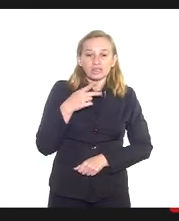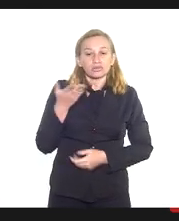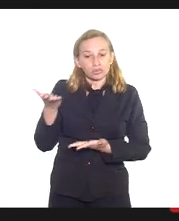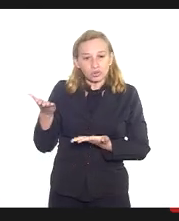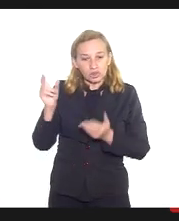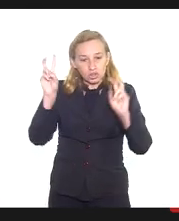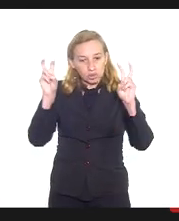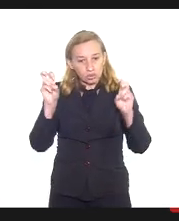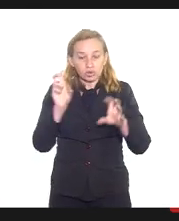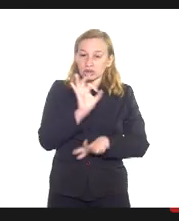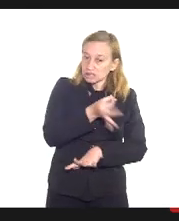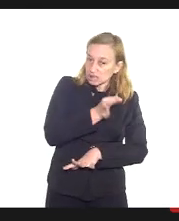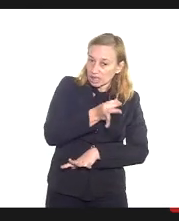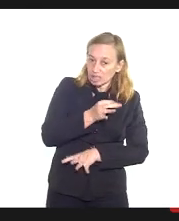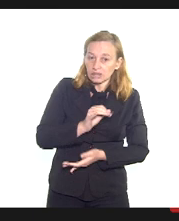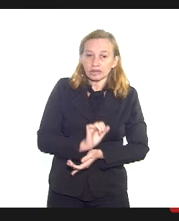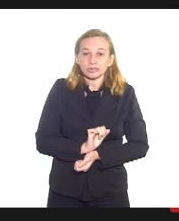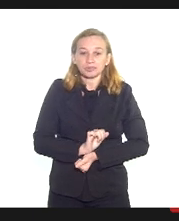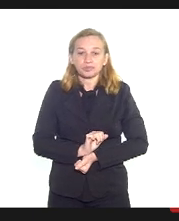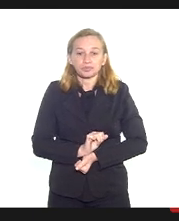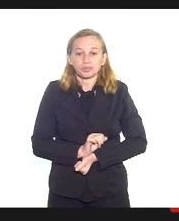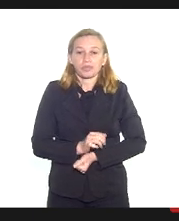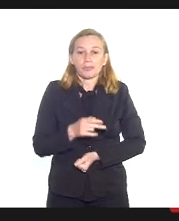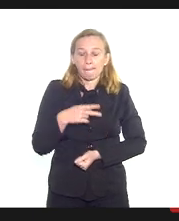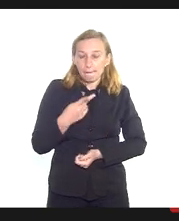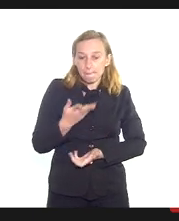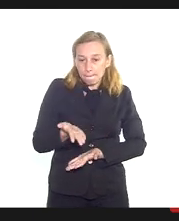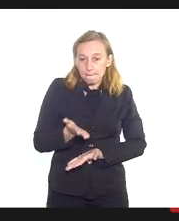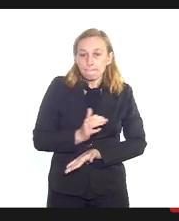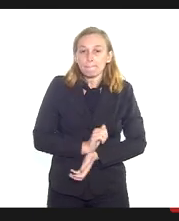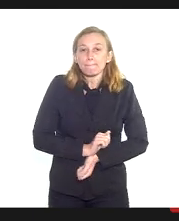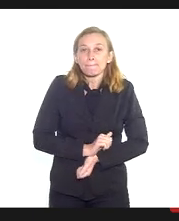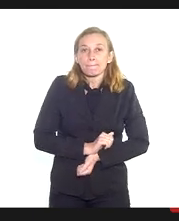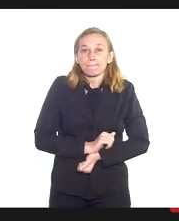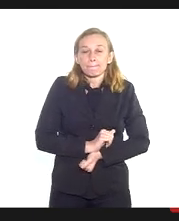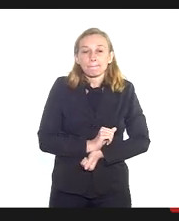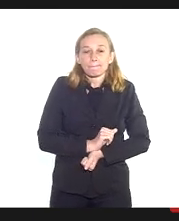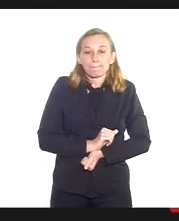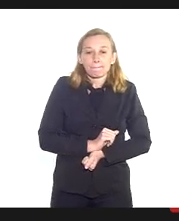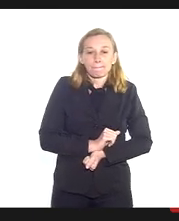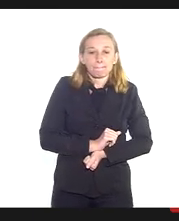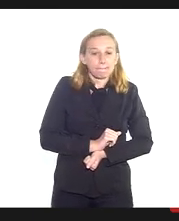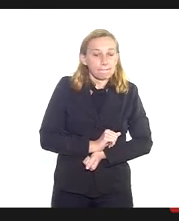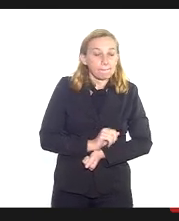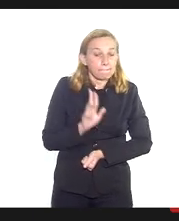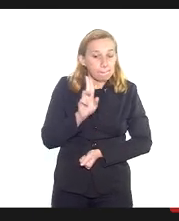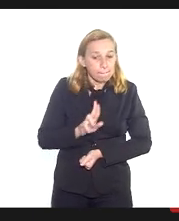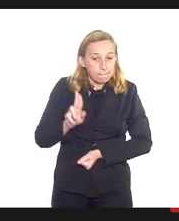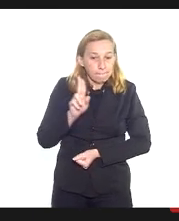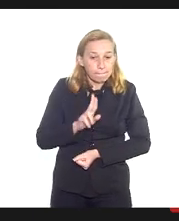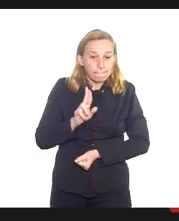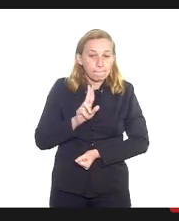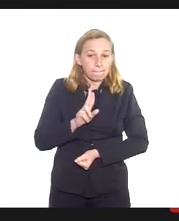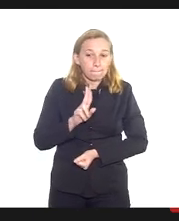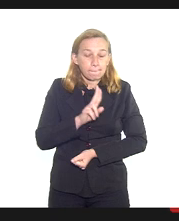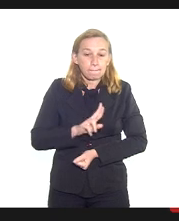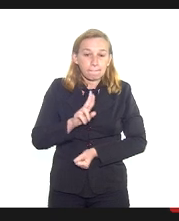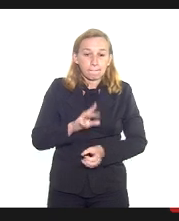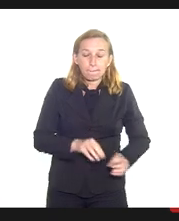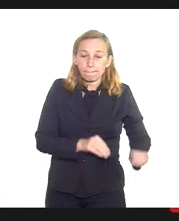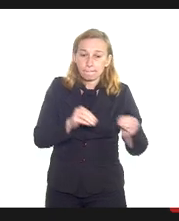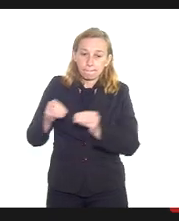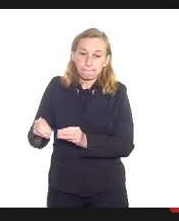na ótica que a Bia acabou aqui de expor, né? Na ótica de diversificação do uso saindo do campo